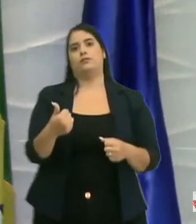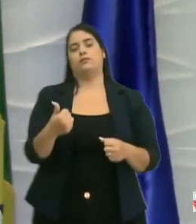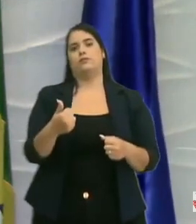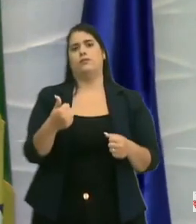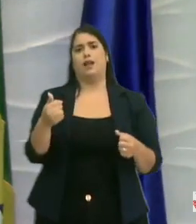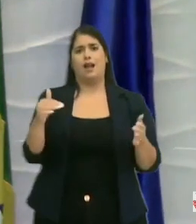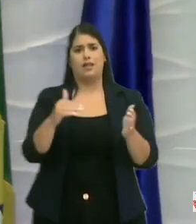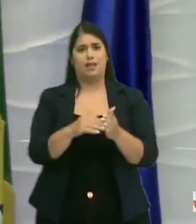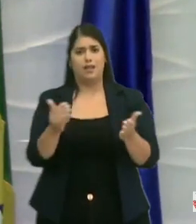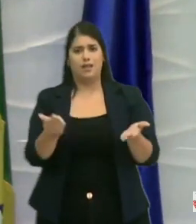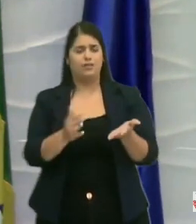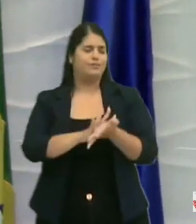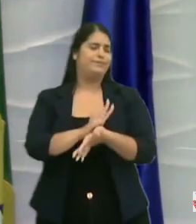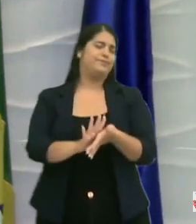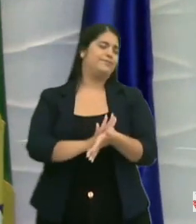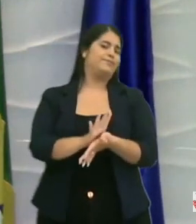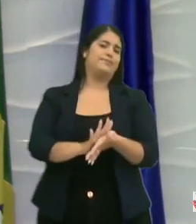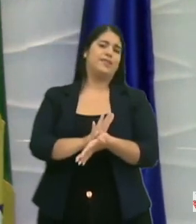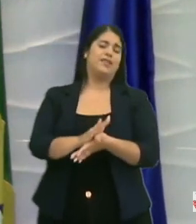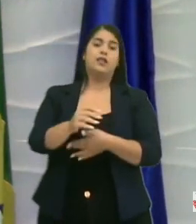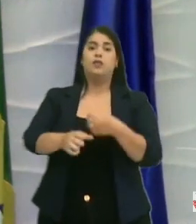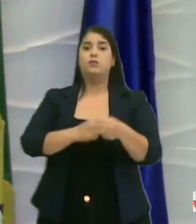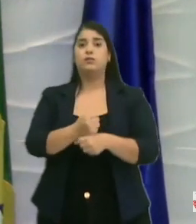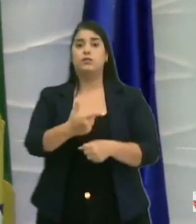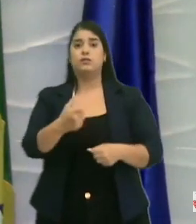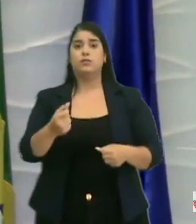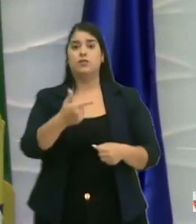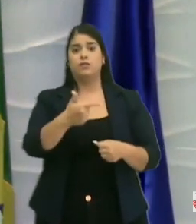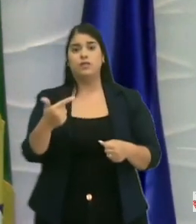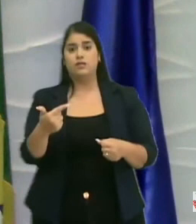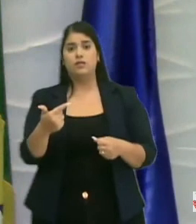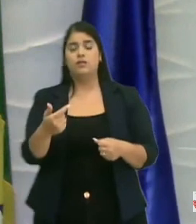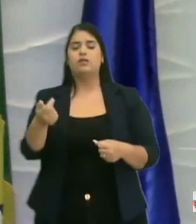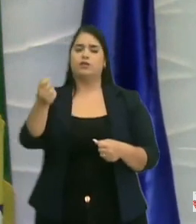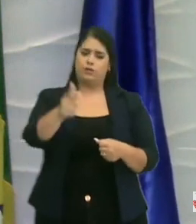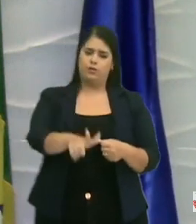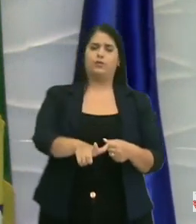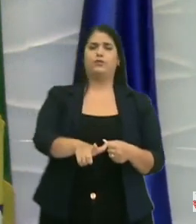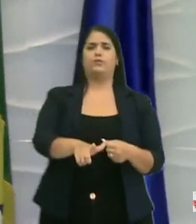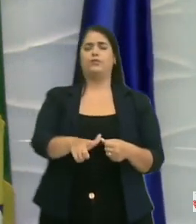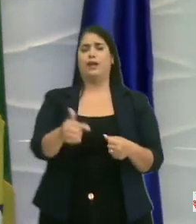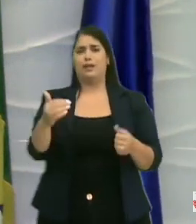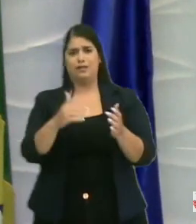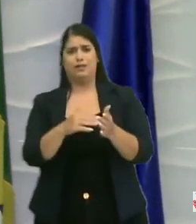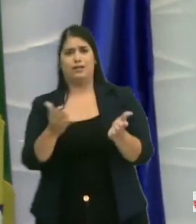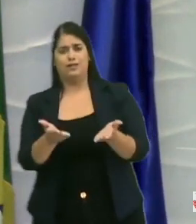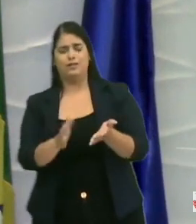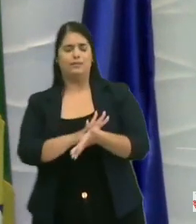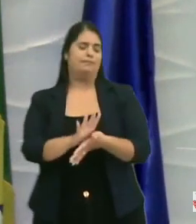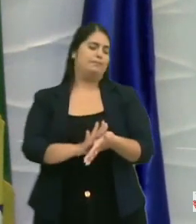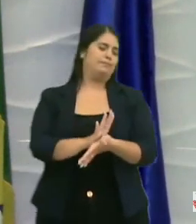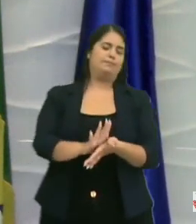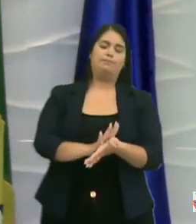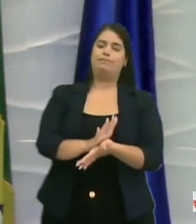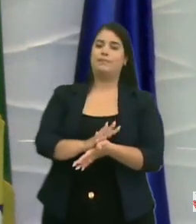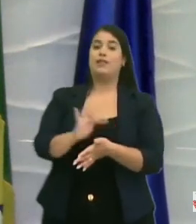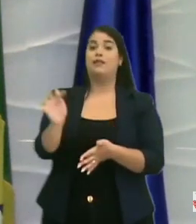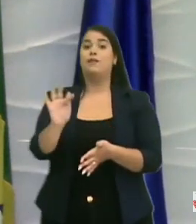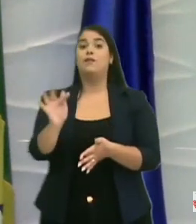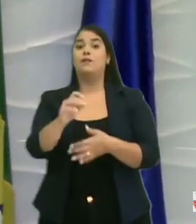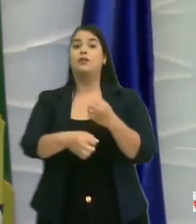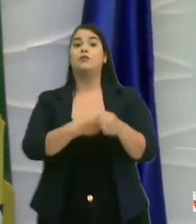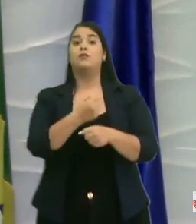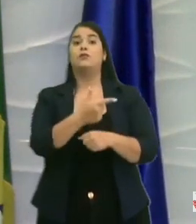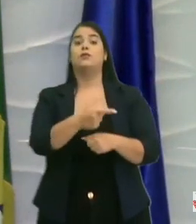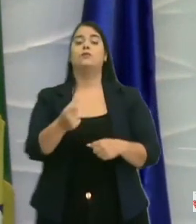Nada. Em 2022, pediram para renovar. Renovou. Nada. Em fevereiro de